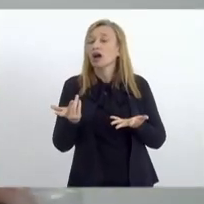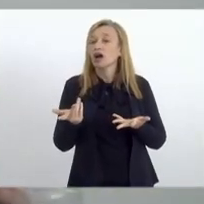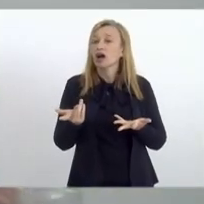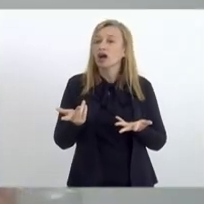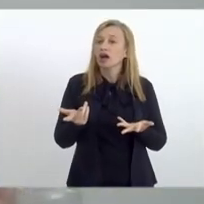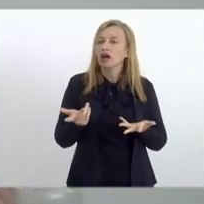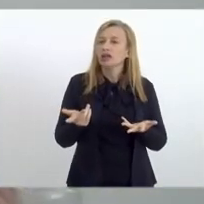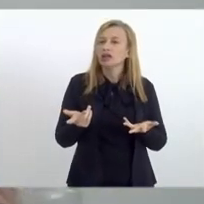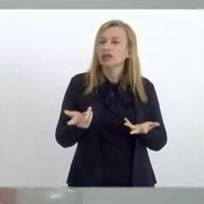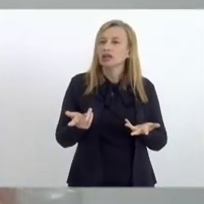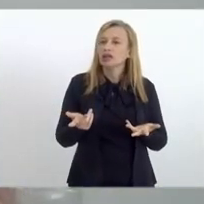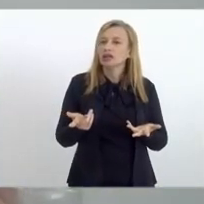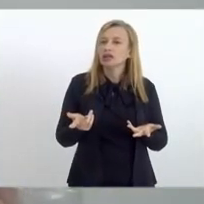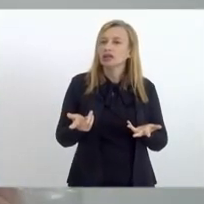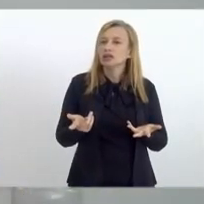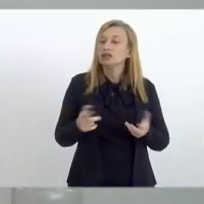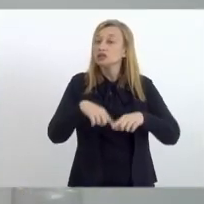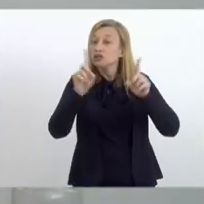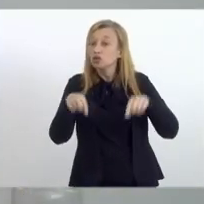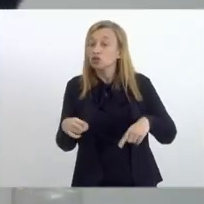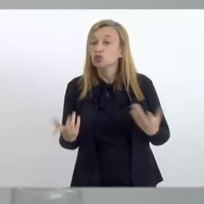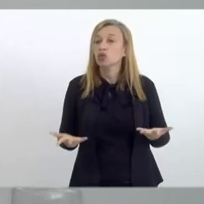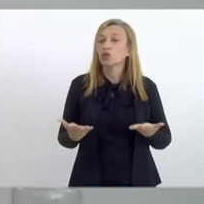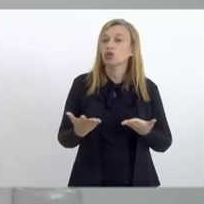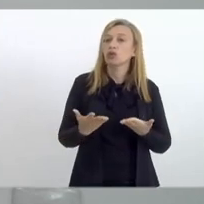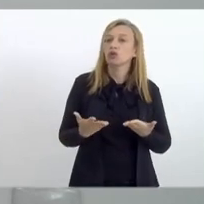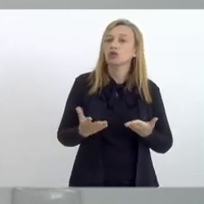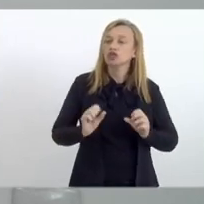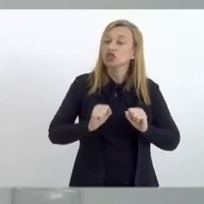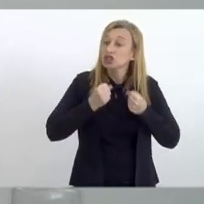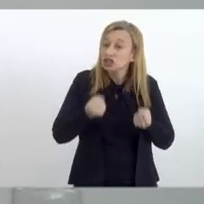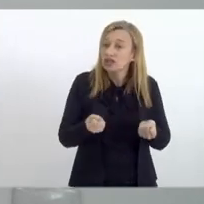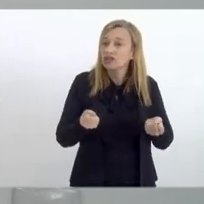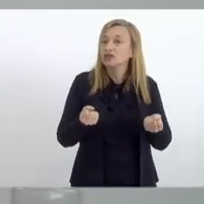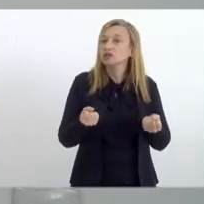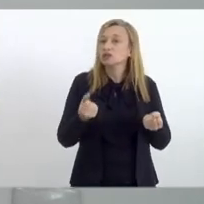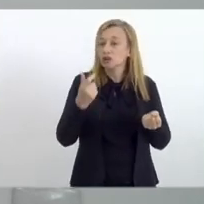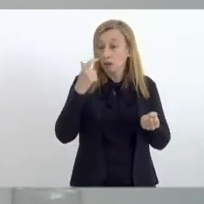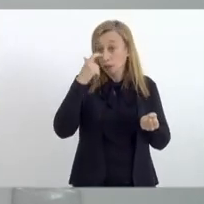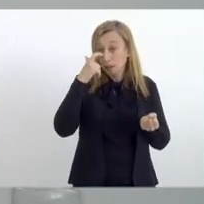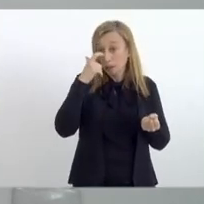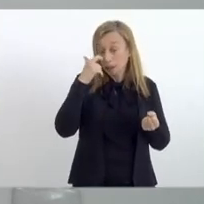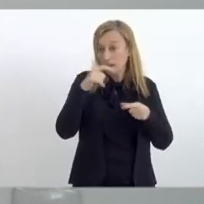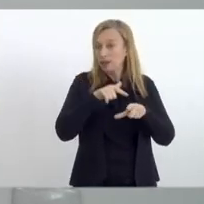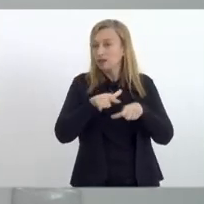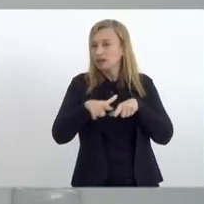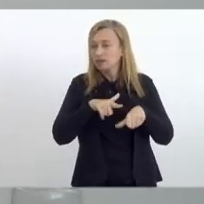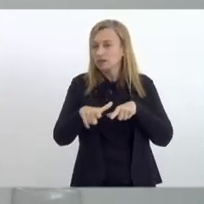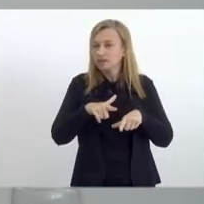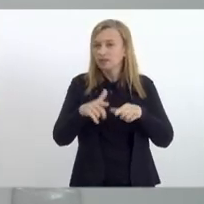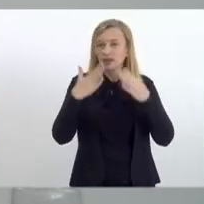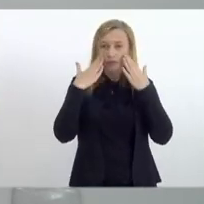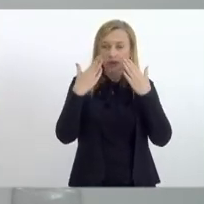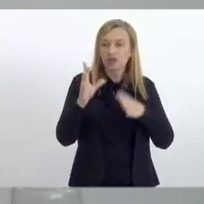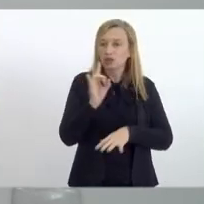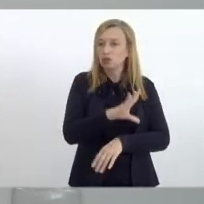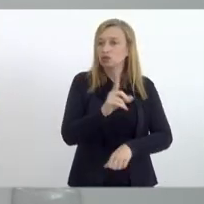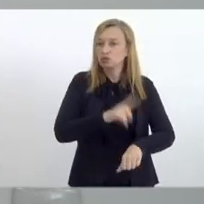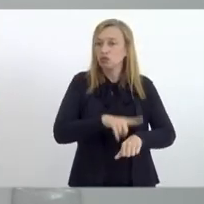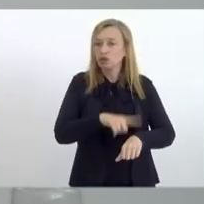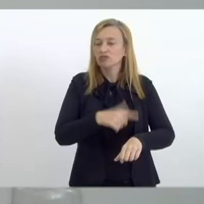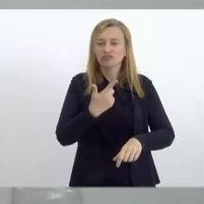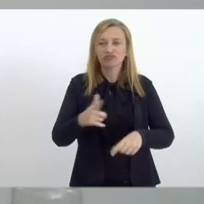arautos dos servidores, arautos, defensores das carreiras, que apresentam em última hora, sem